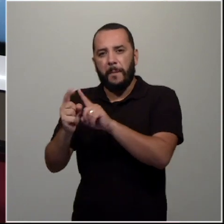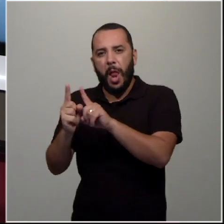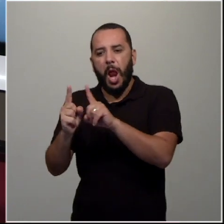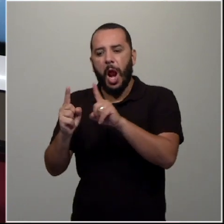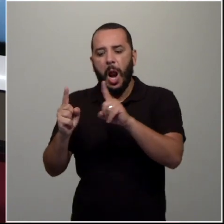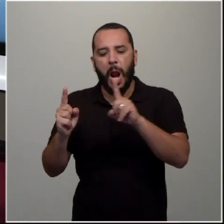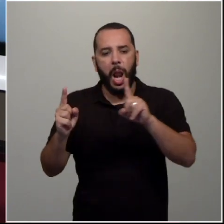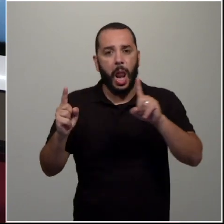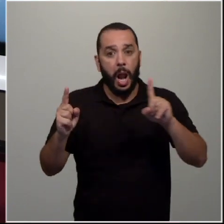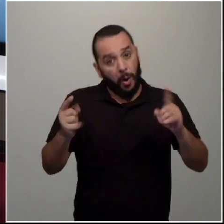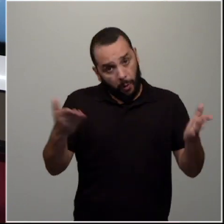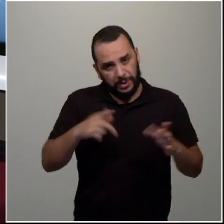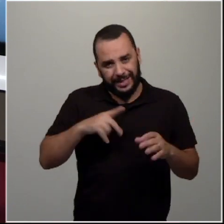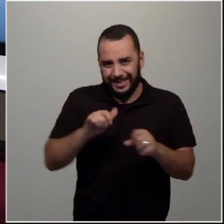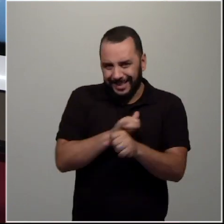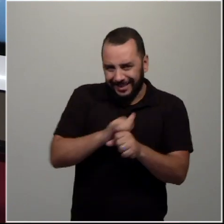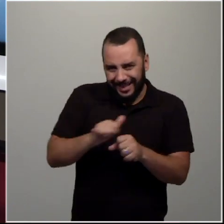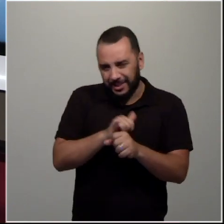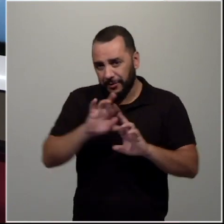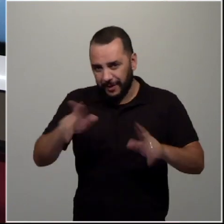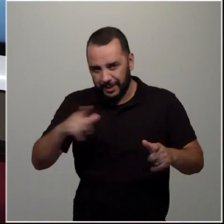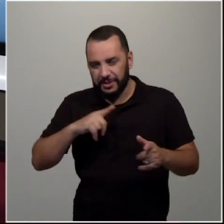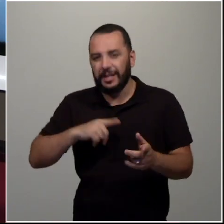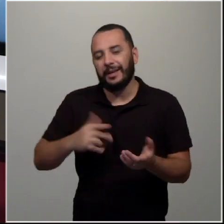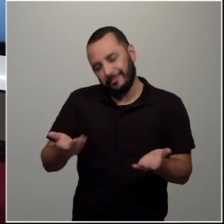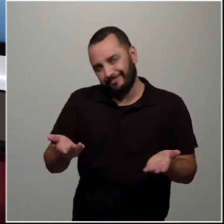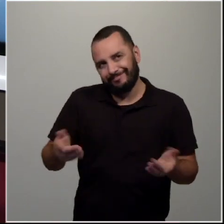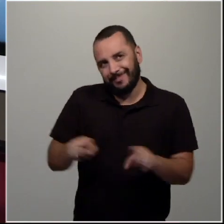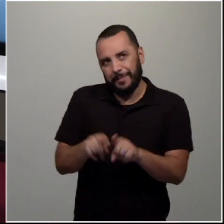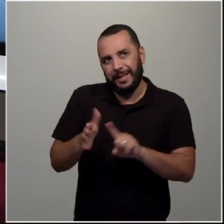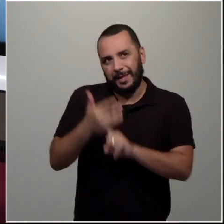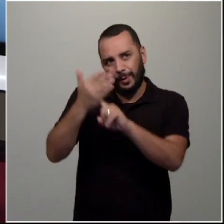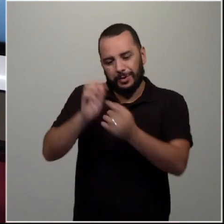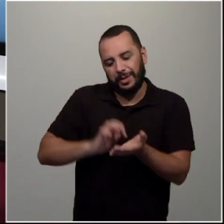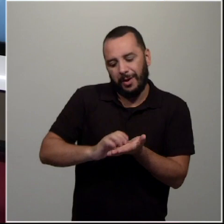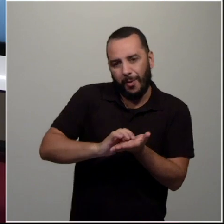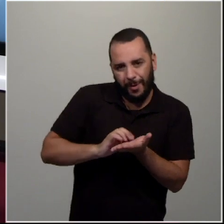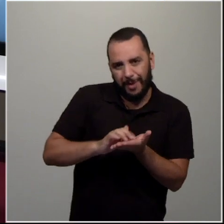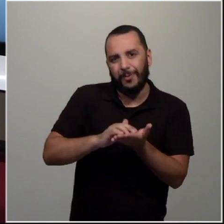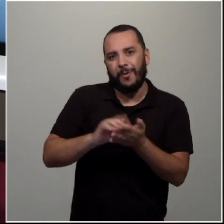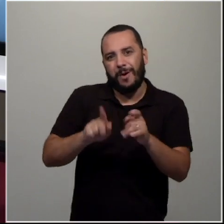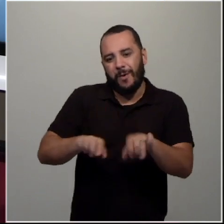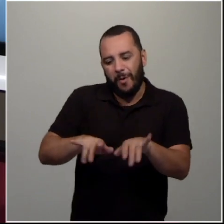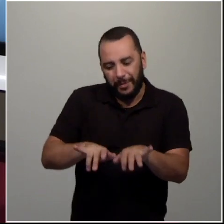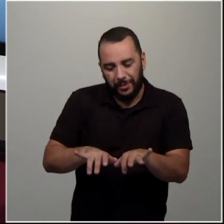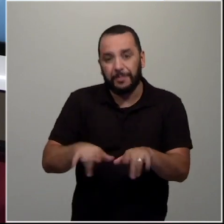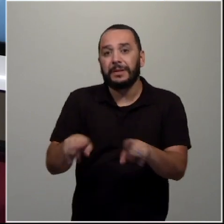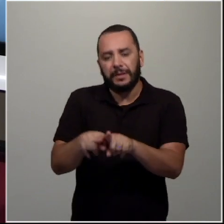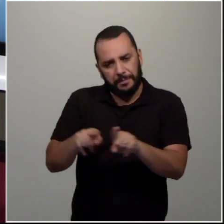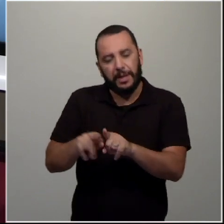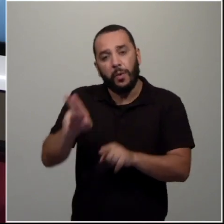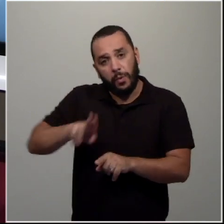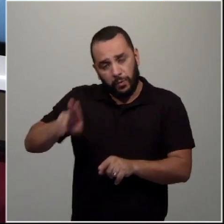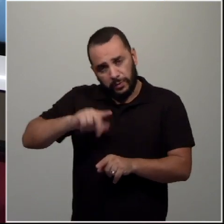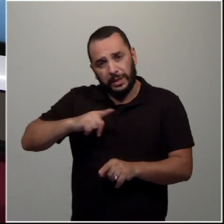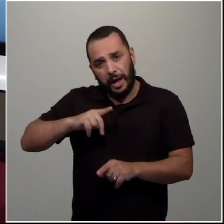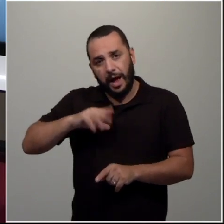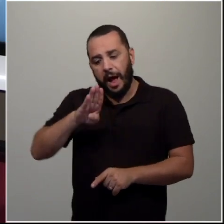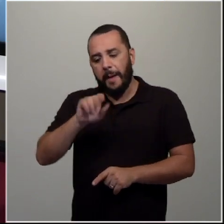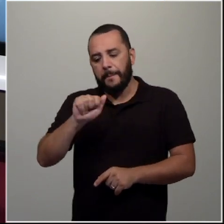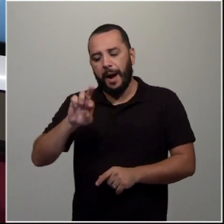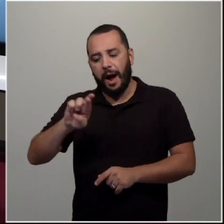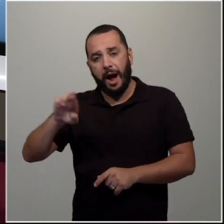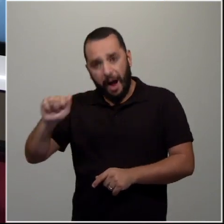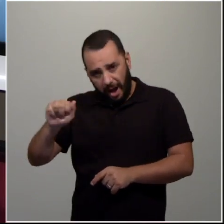contas com números grande têm calculadoras temos computadores mas usar essas barras também é uma maneira de se ensinar matemática